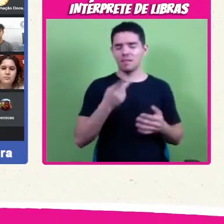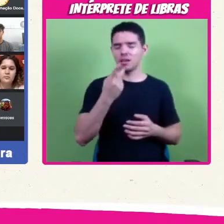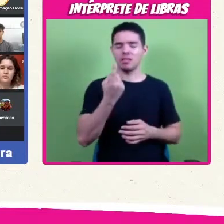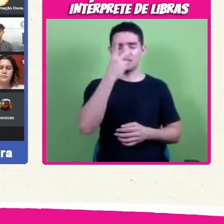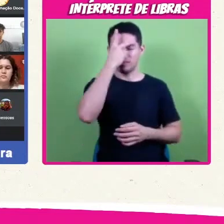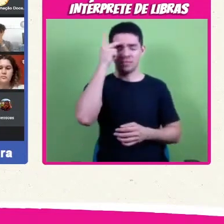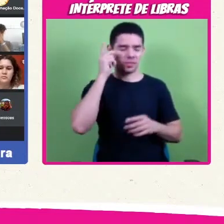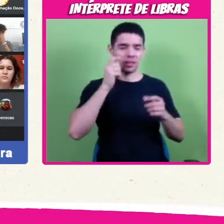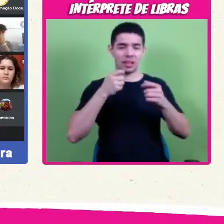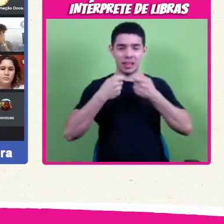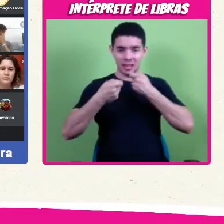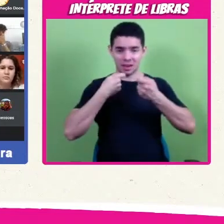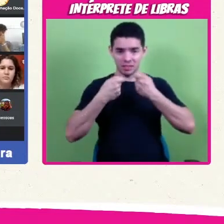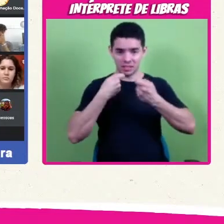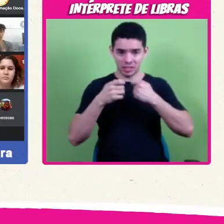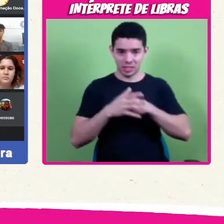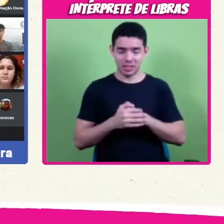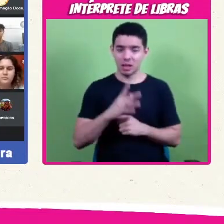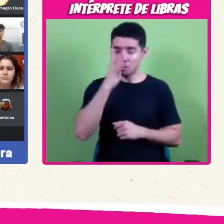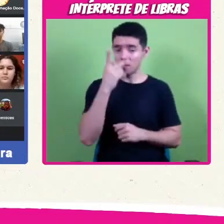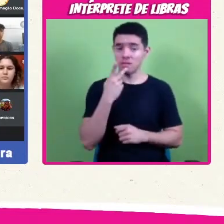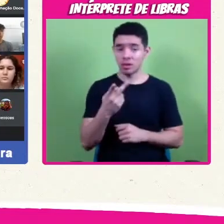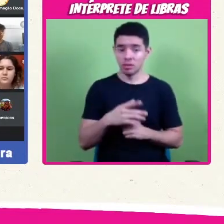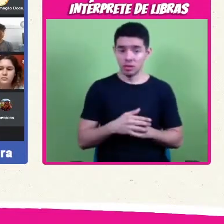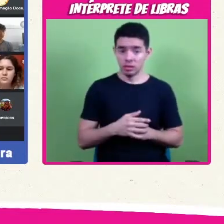foram entrevistadas e que a pessoa disse assim,